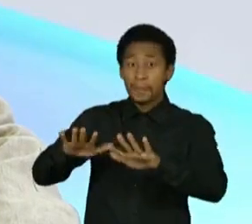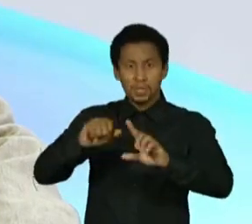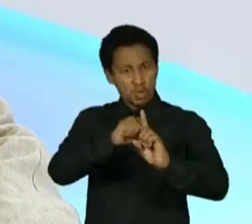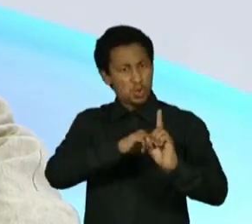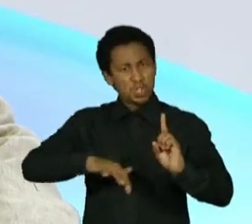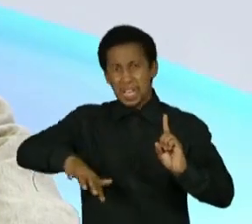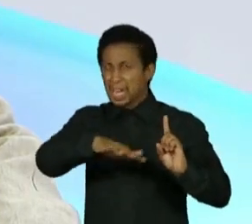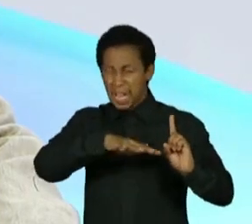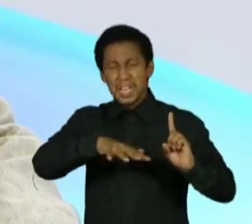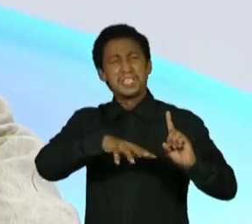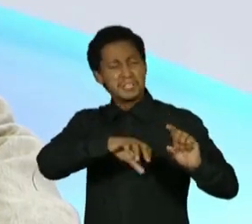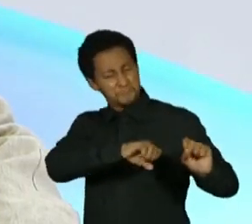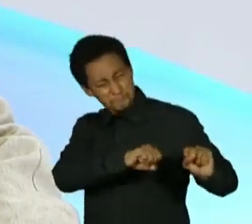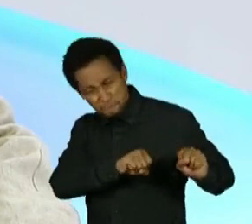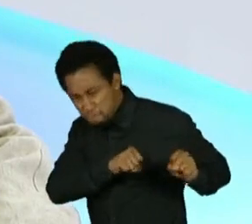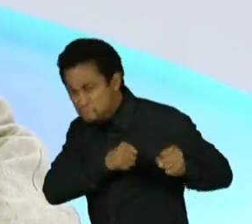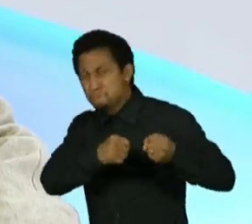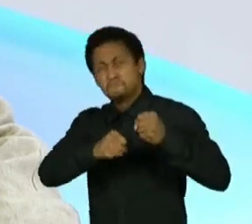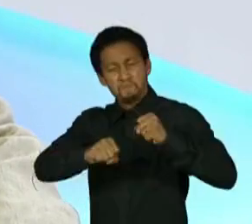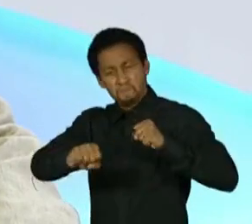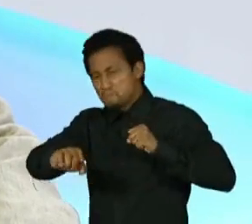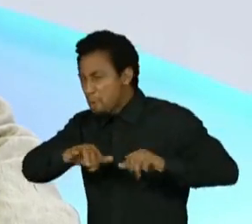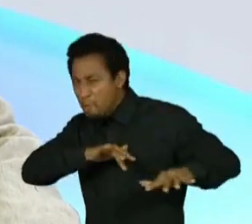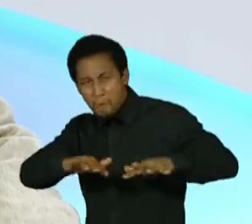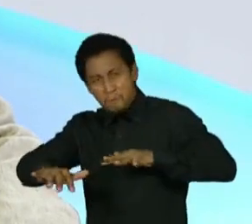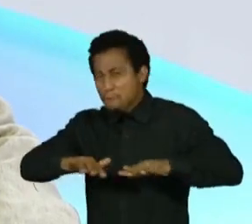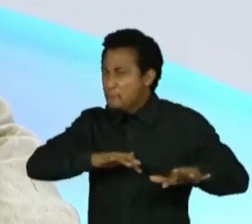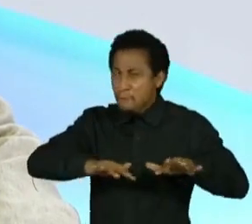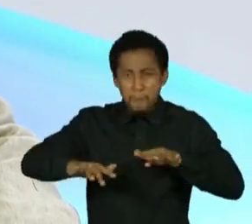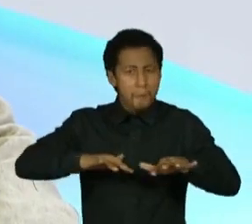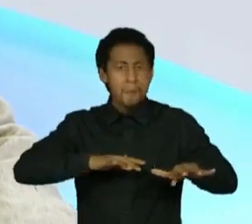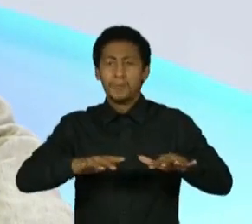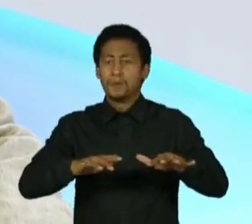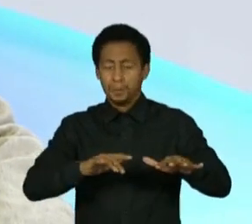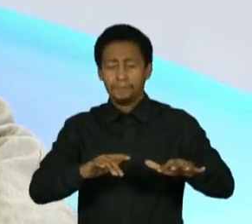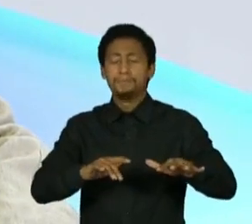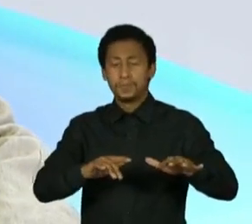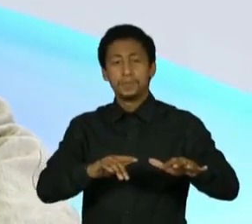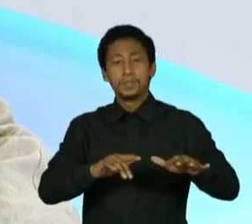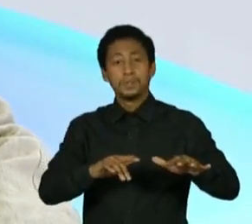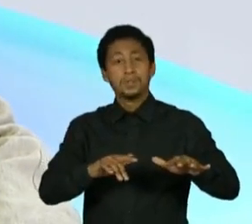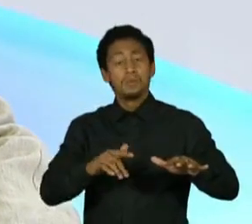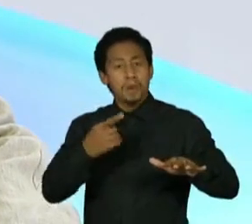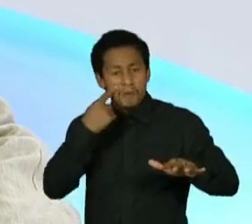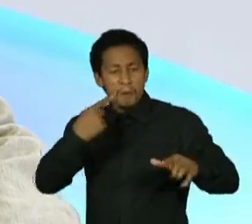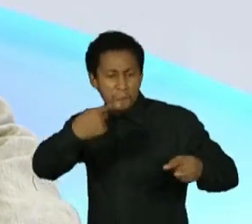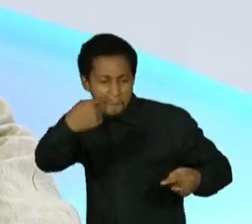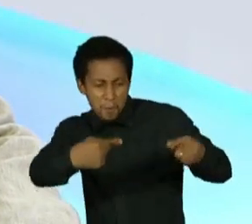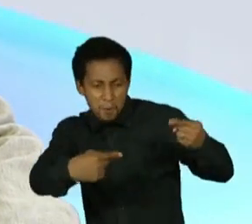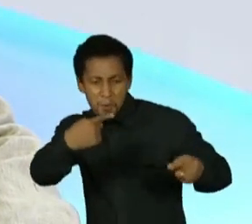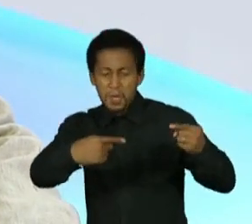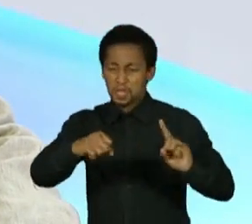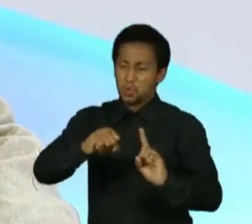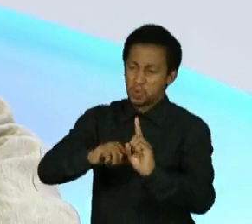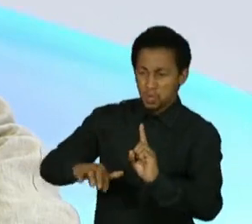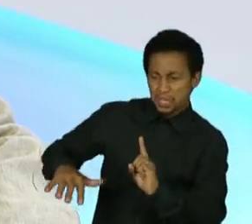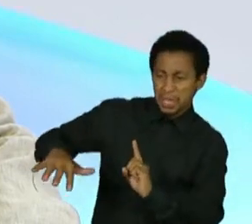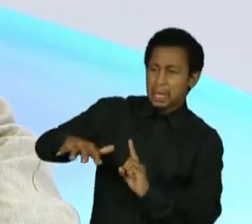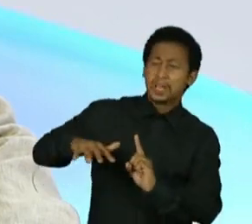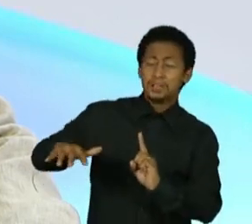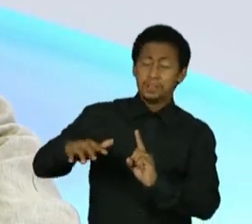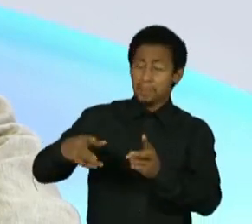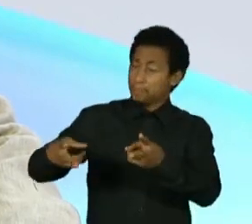e que tá Tomando as rédeas dos movimentos políticos e sociais por ausência